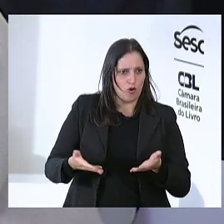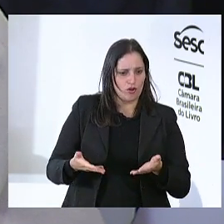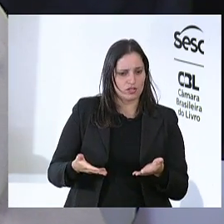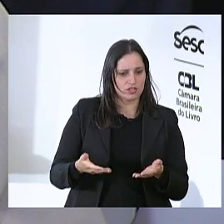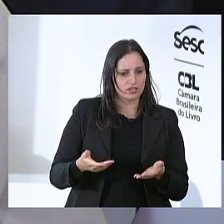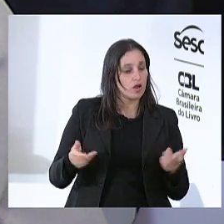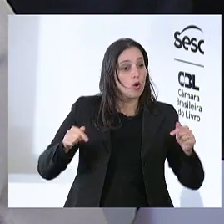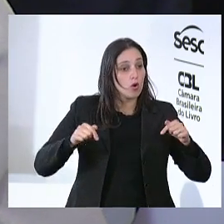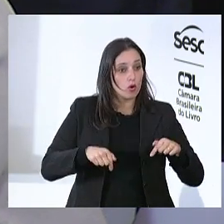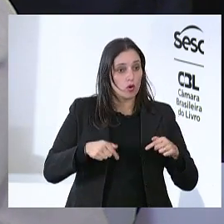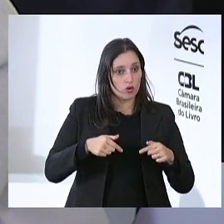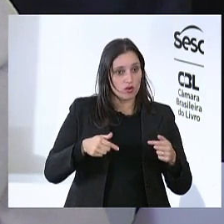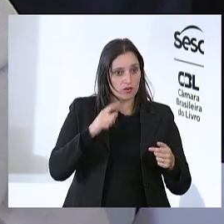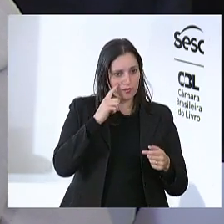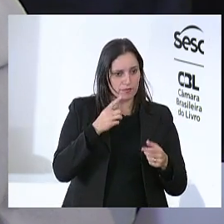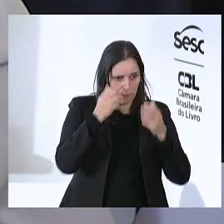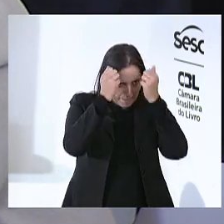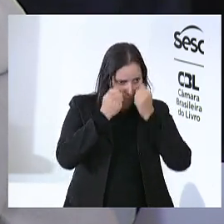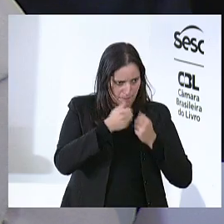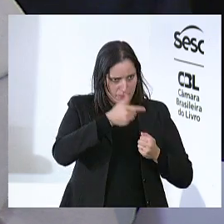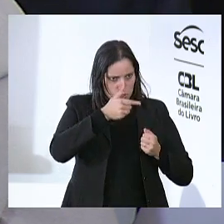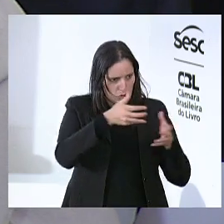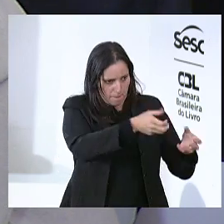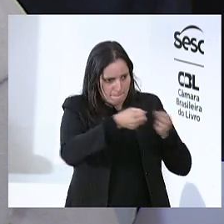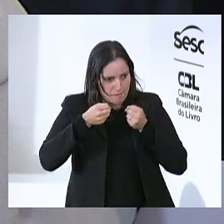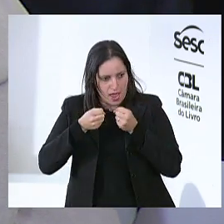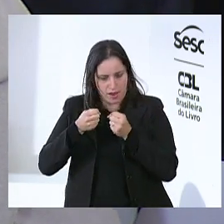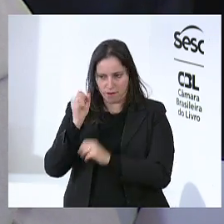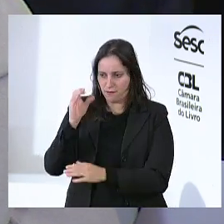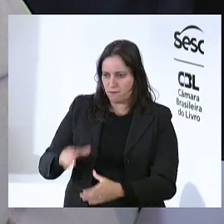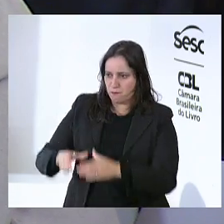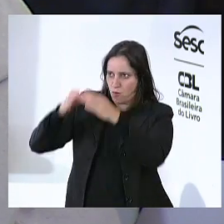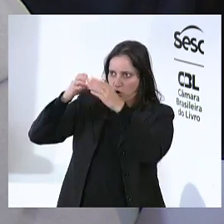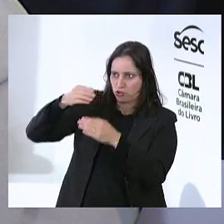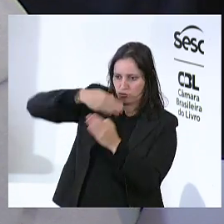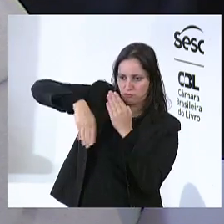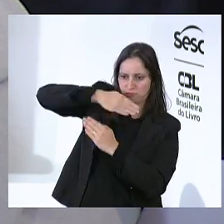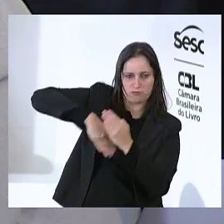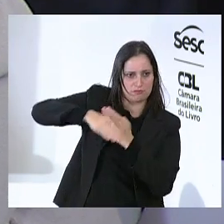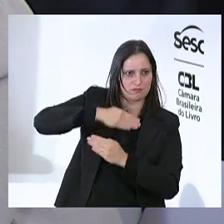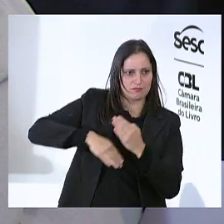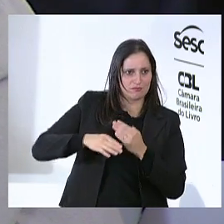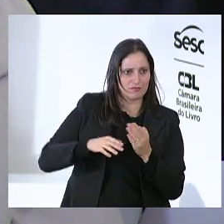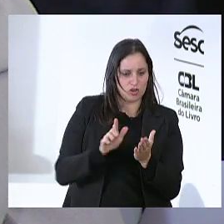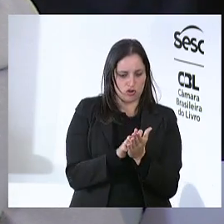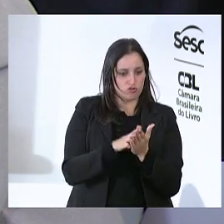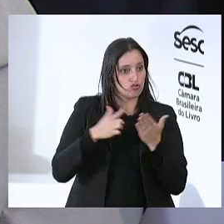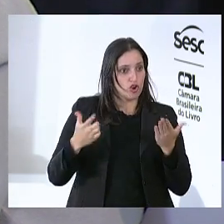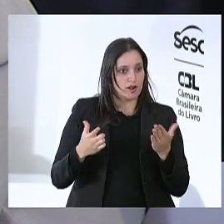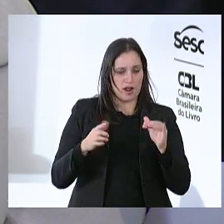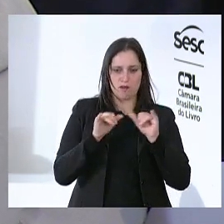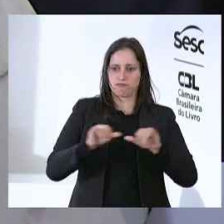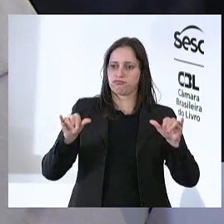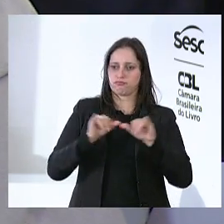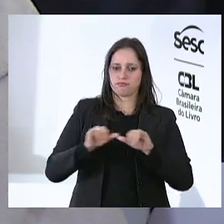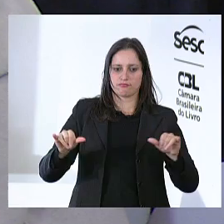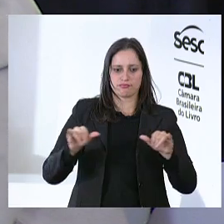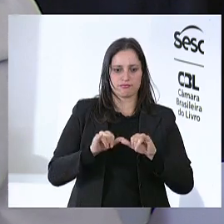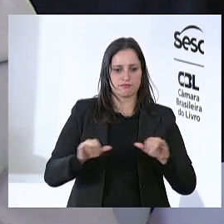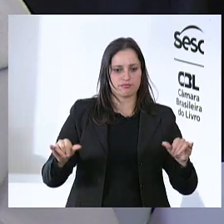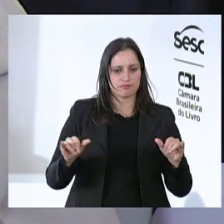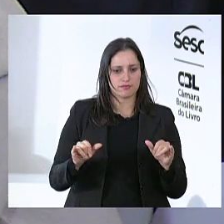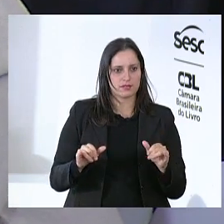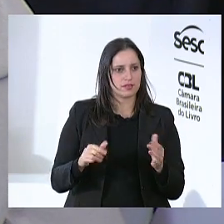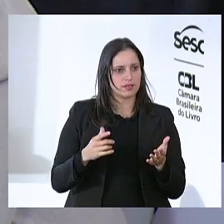comoção social. Eu procurei nesse dia todos os jornais, deram a nota, e depois um ou outro articulista falou alguma